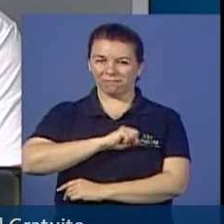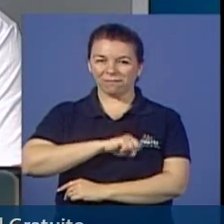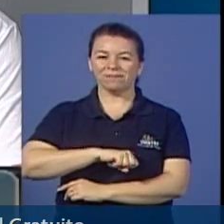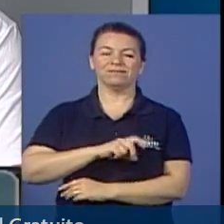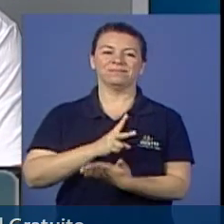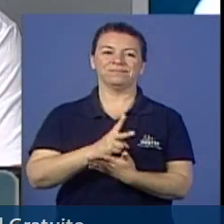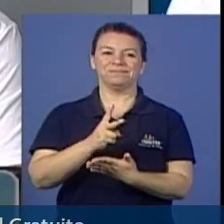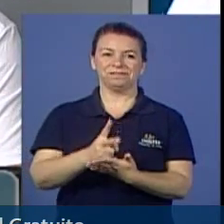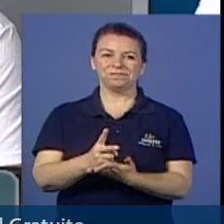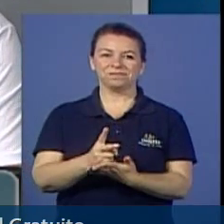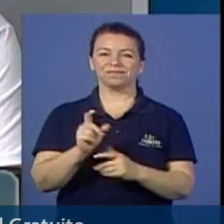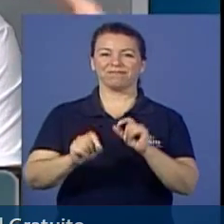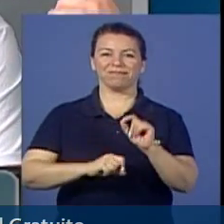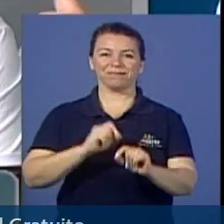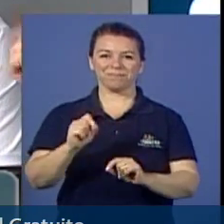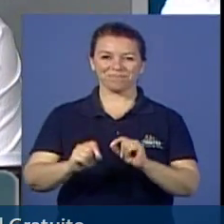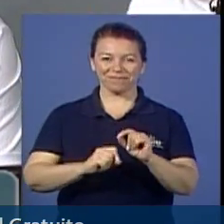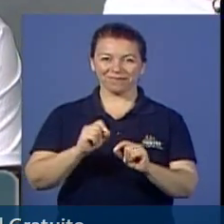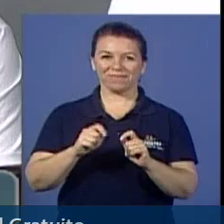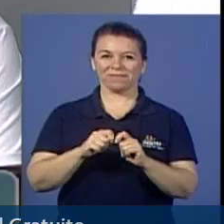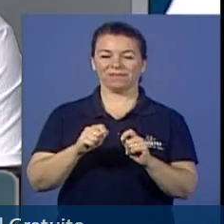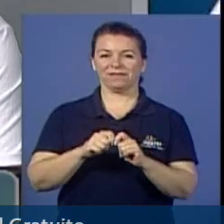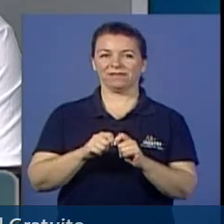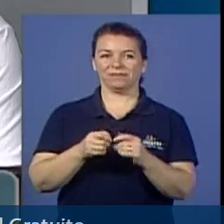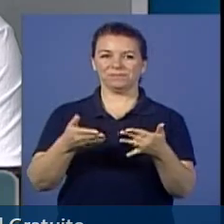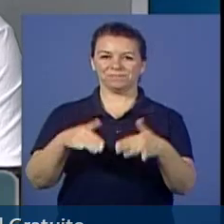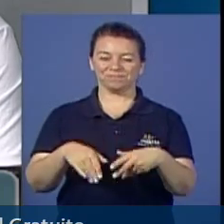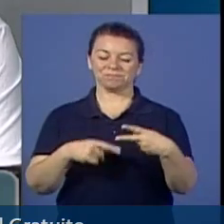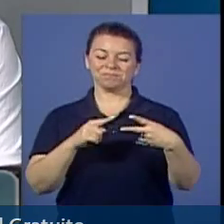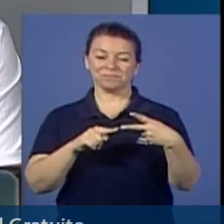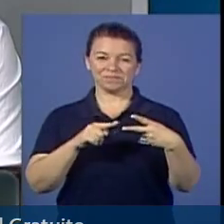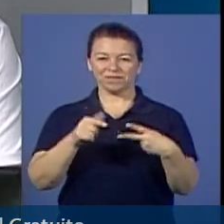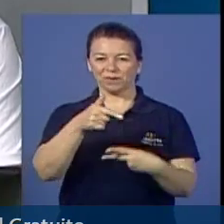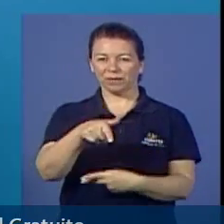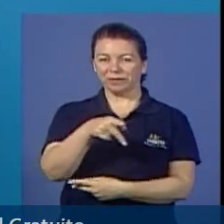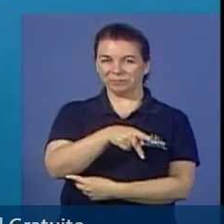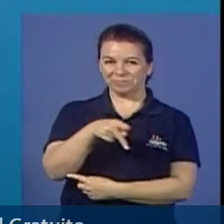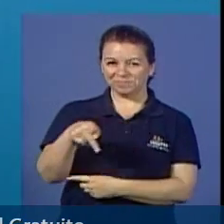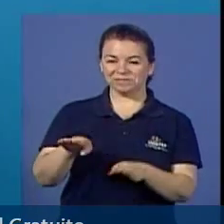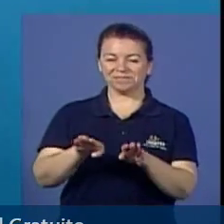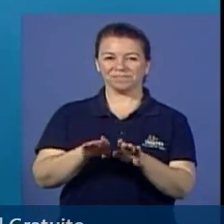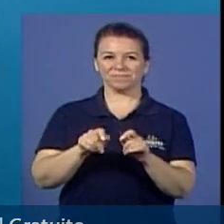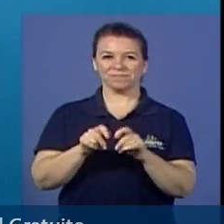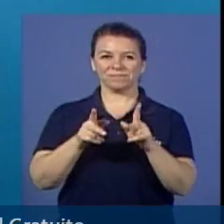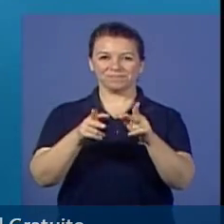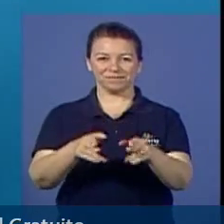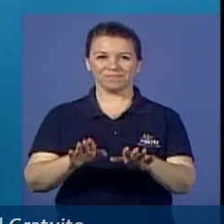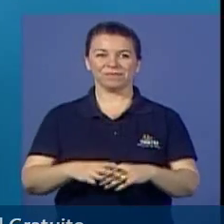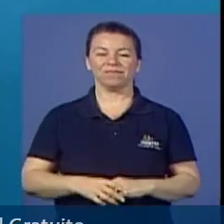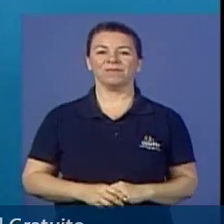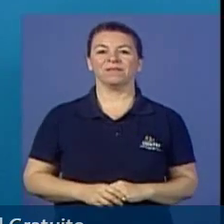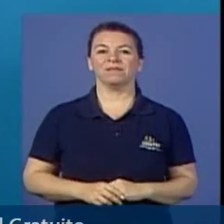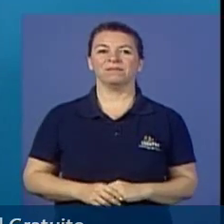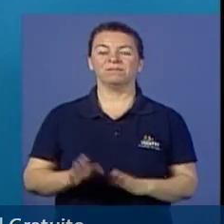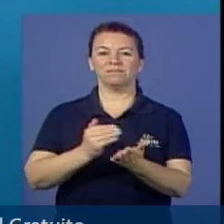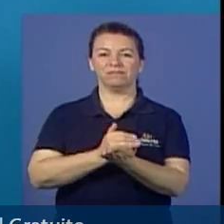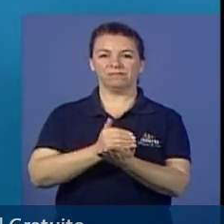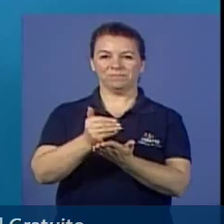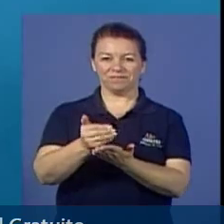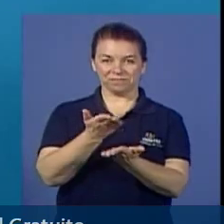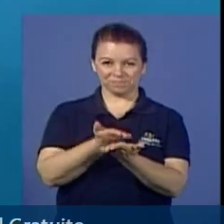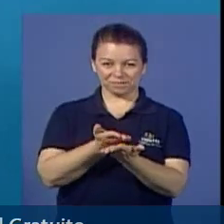É, volta e meia fica me sacaneando aqui. Eu não quero um segundo fazendo isso, certo, cidadão? Bem, pessoal, vamos começar... Por favor, eu vou começar a minha